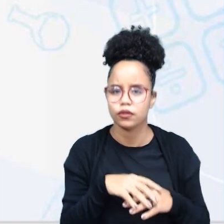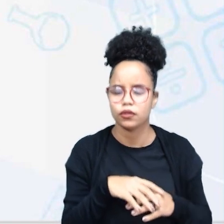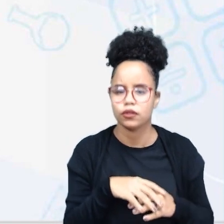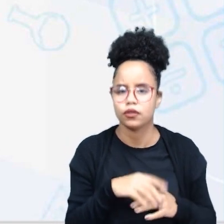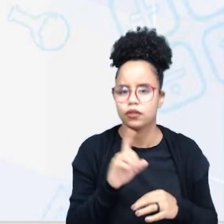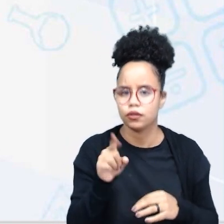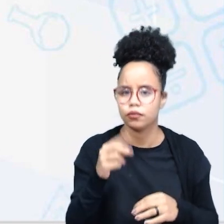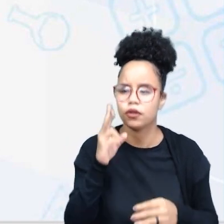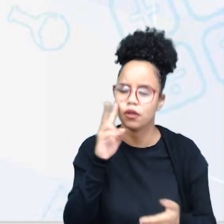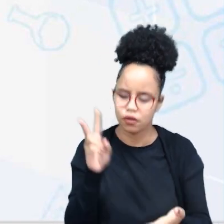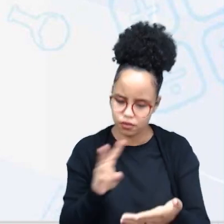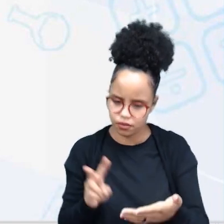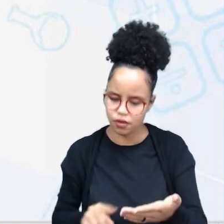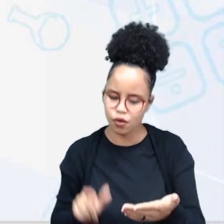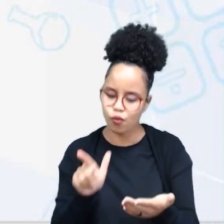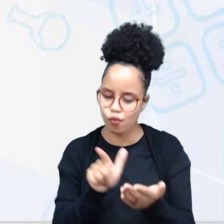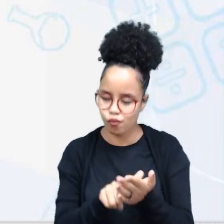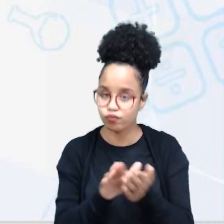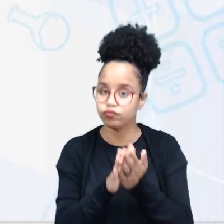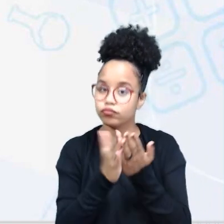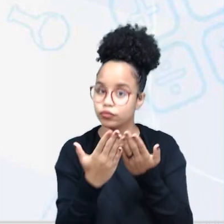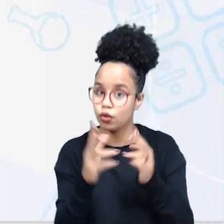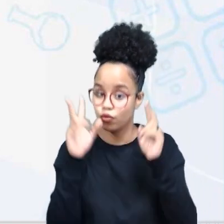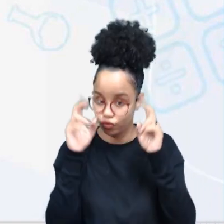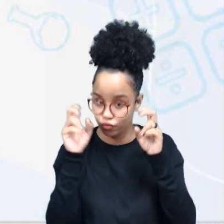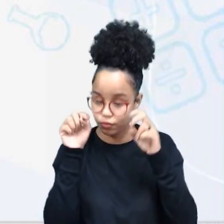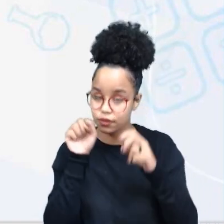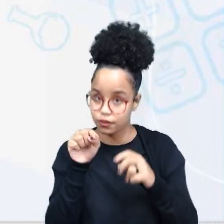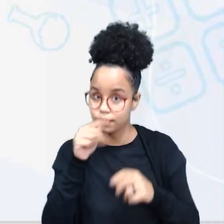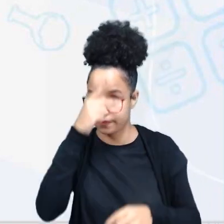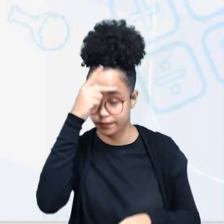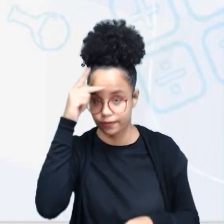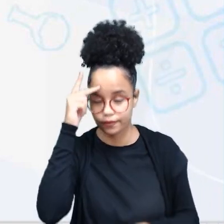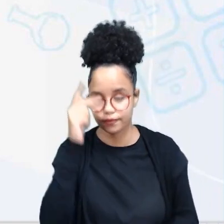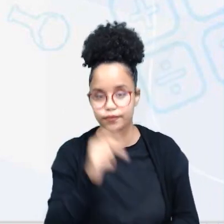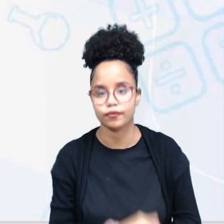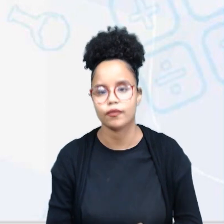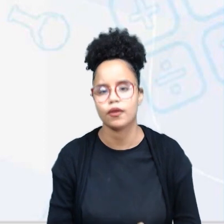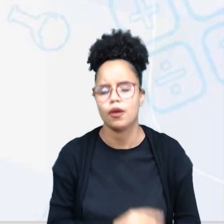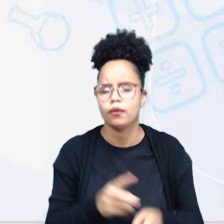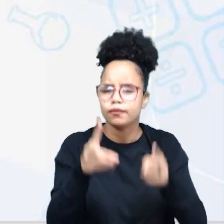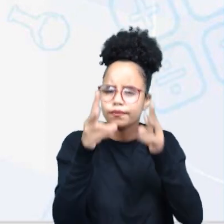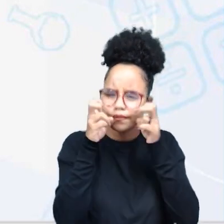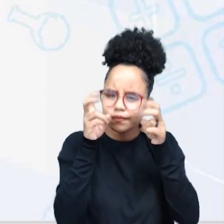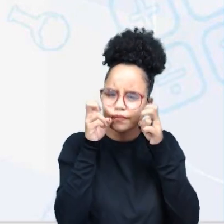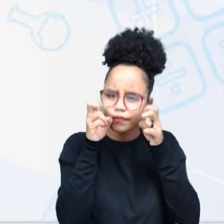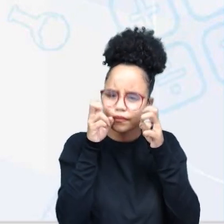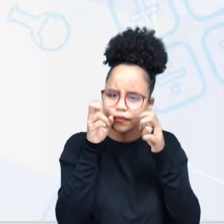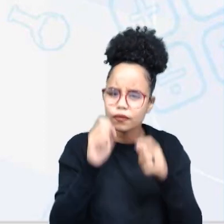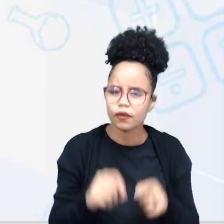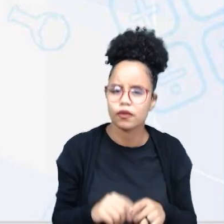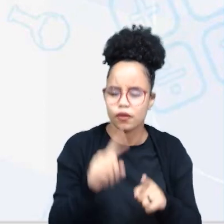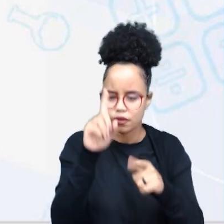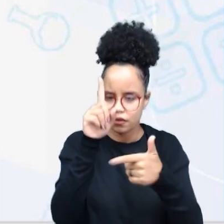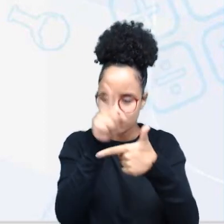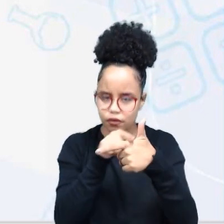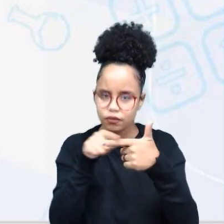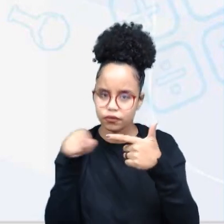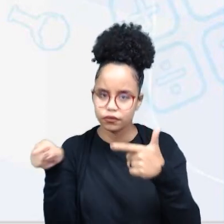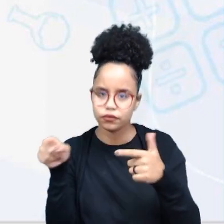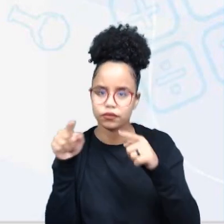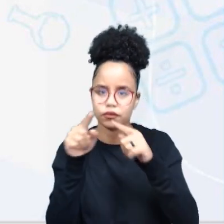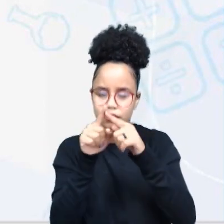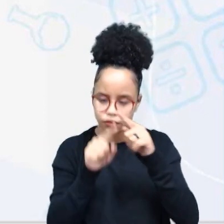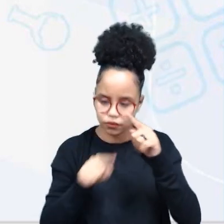até aconselho você ler alguns livros alguns textos sobre ele que tem cada história formidável Ele percebeu que a divisão do comprimento da